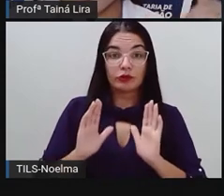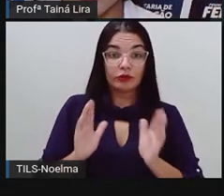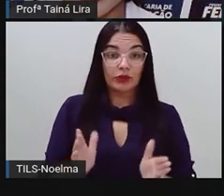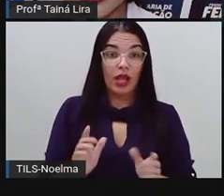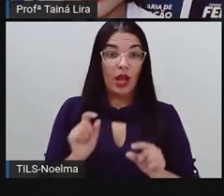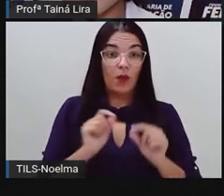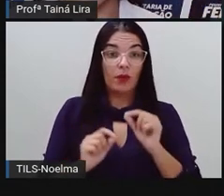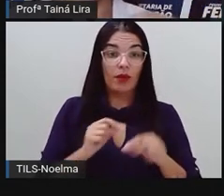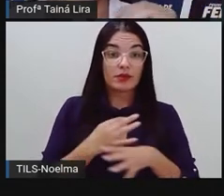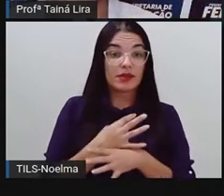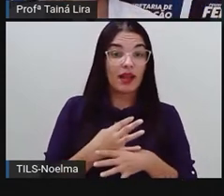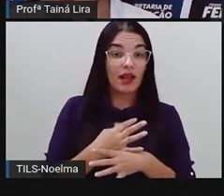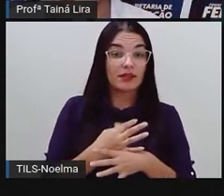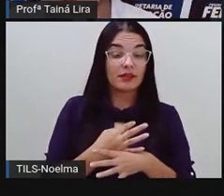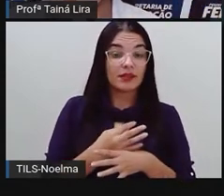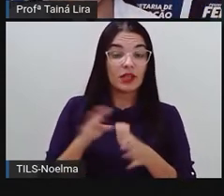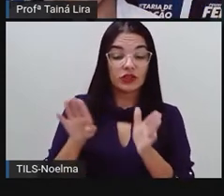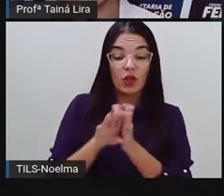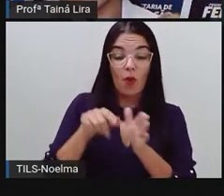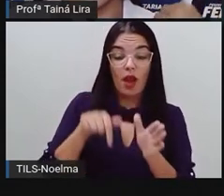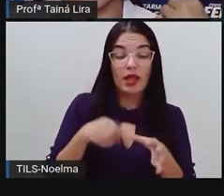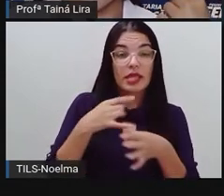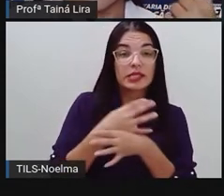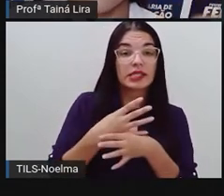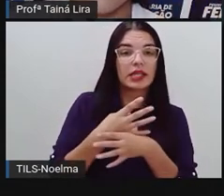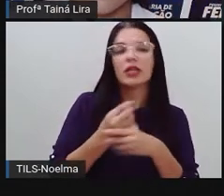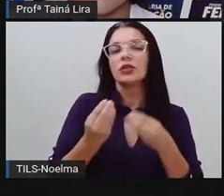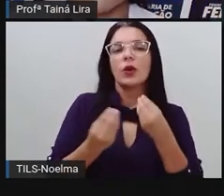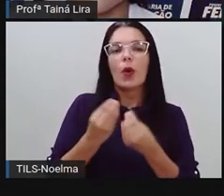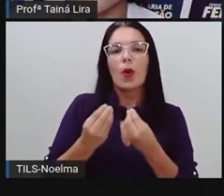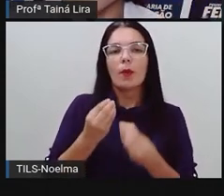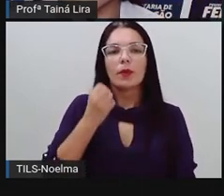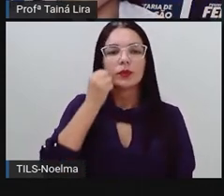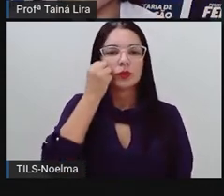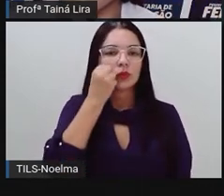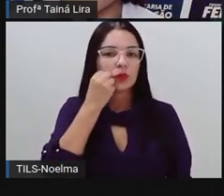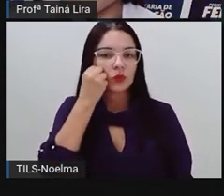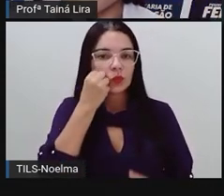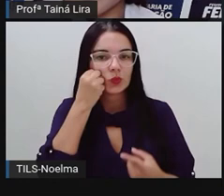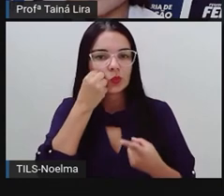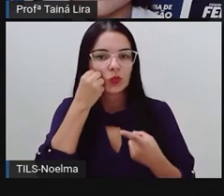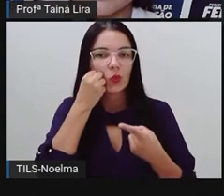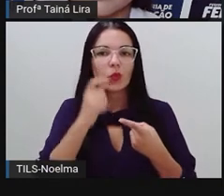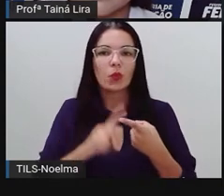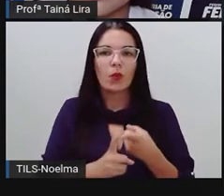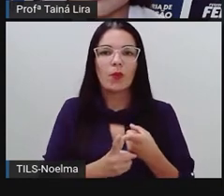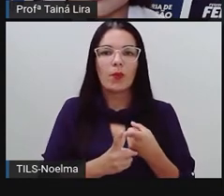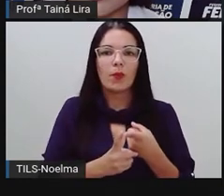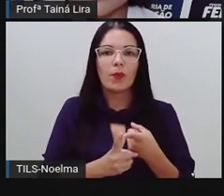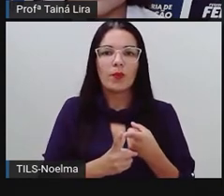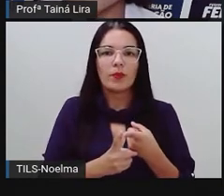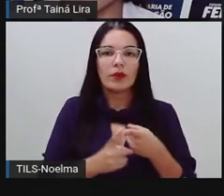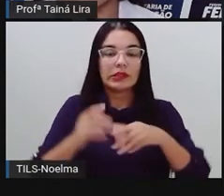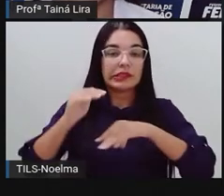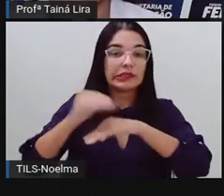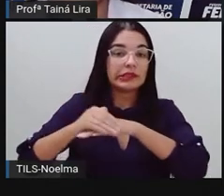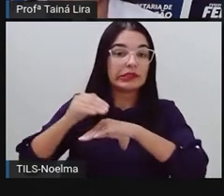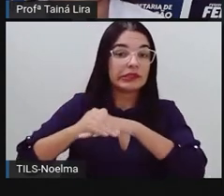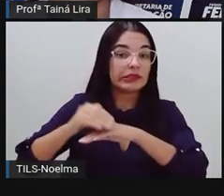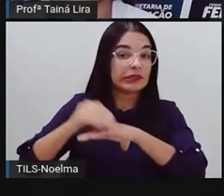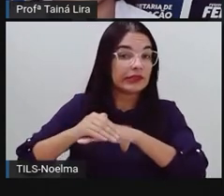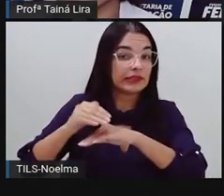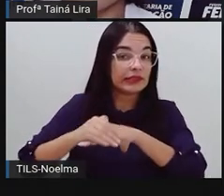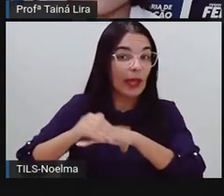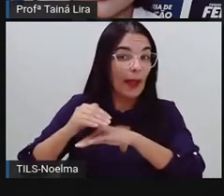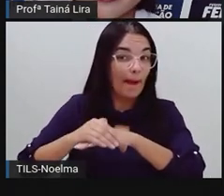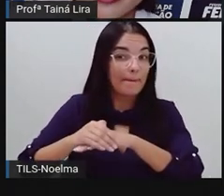aqui na zona urbana Então quando chegou aqui na zona urbana transformou aí a fruta em polpa Tá bom já